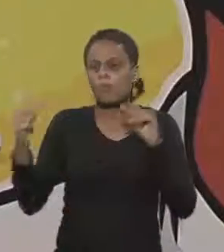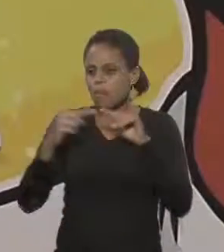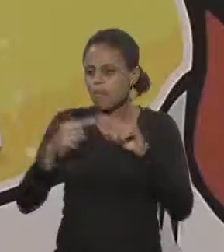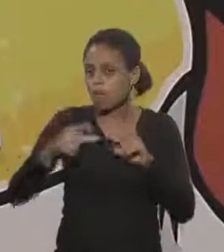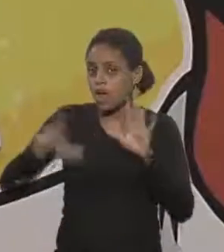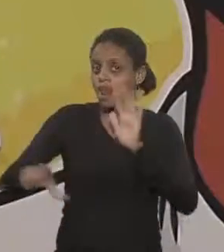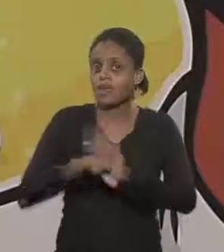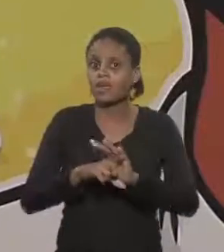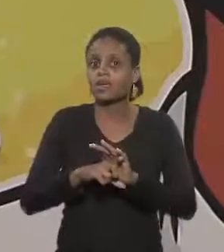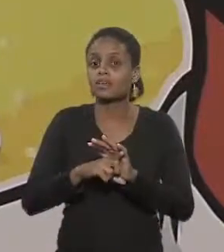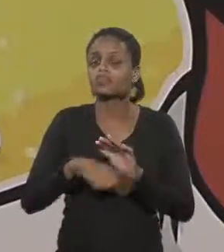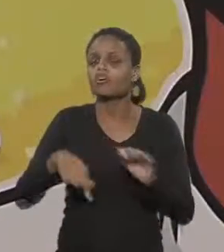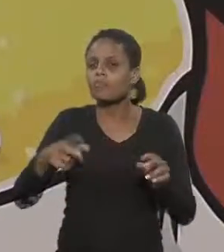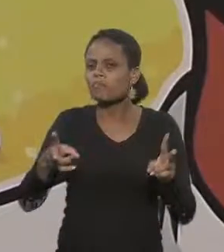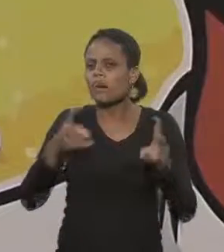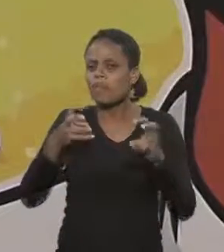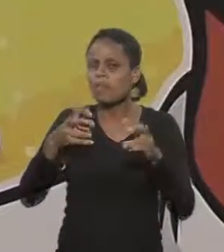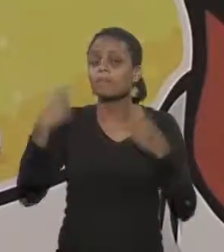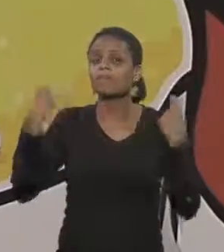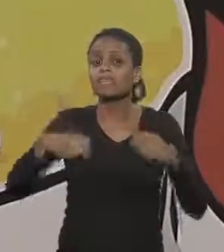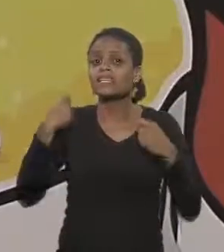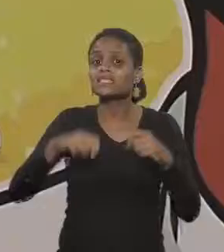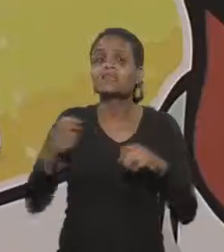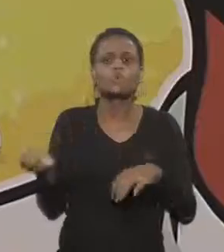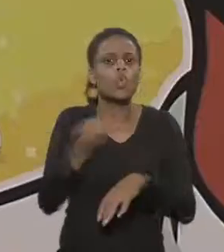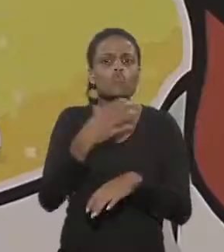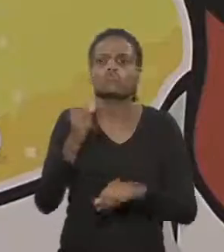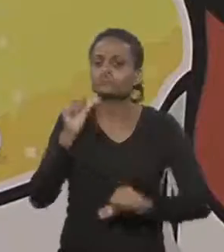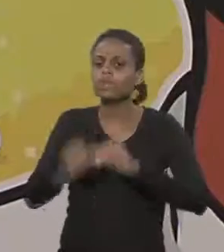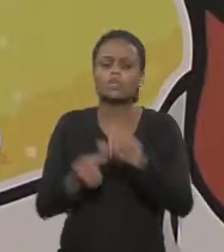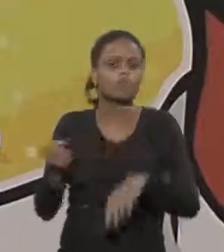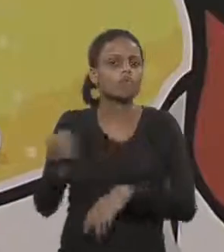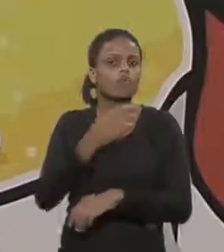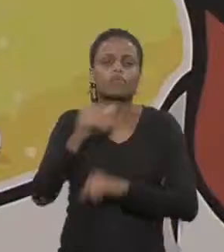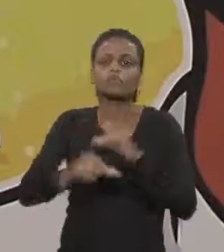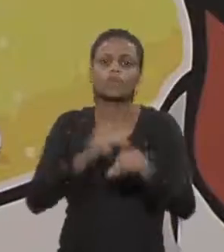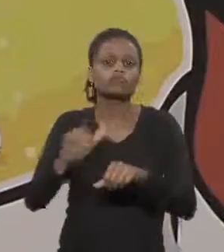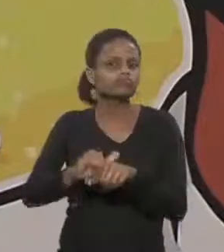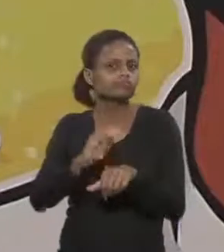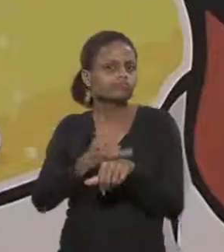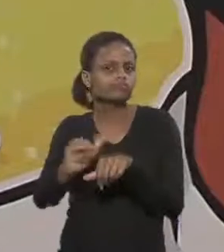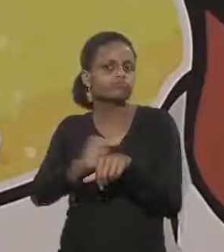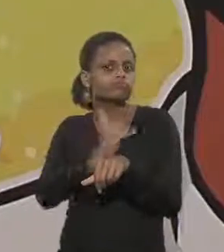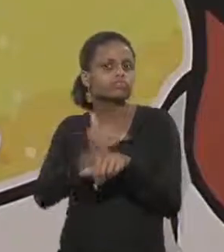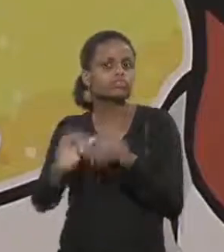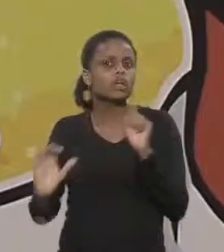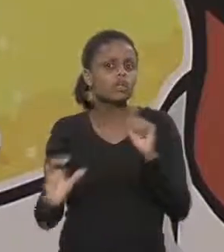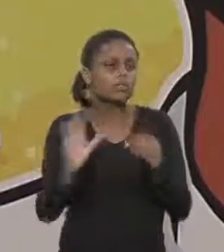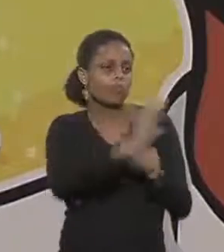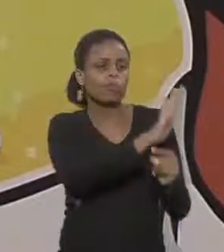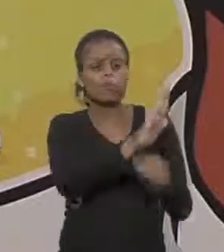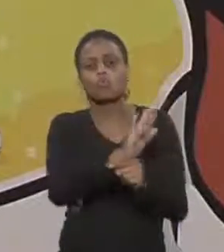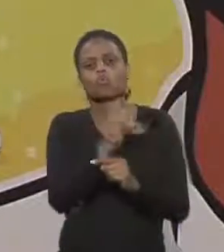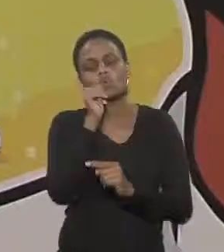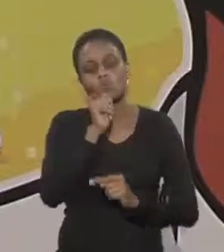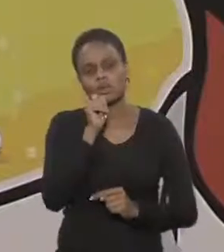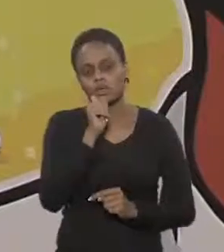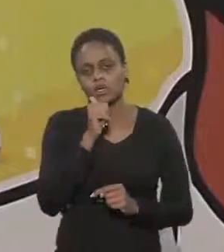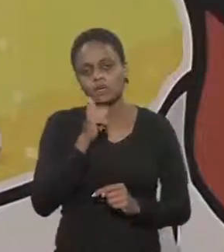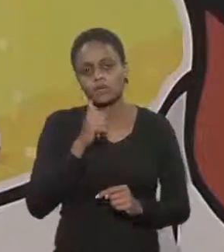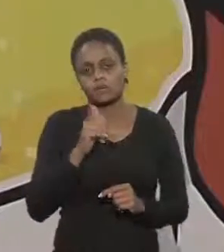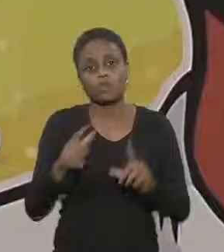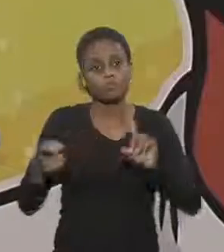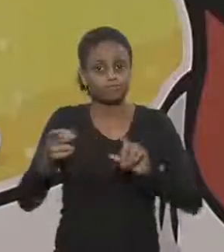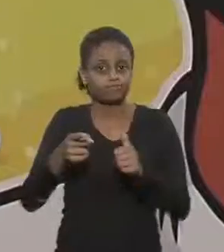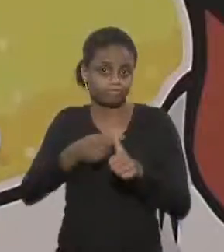lei, mais a gente percebe que há necessidade de atualização dessas estratégias de proteção à